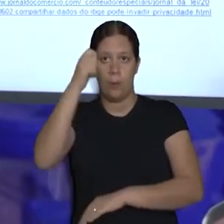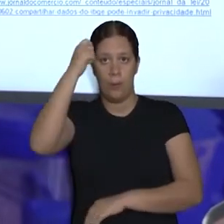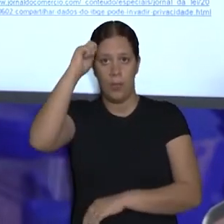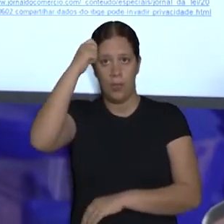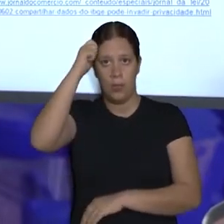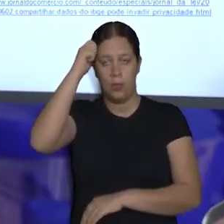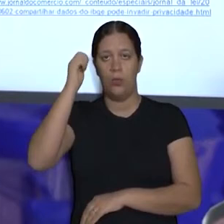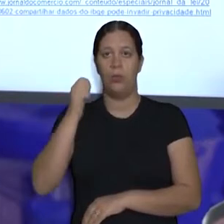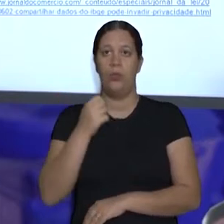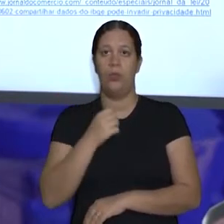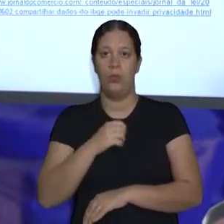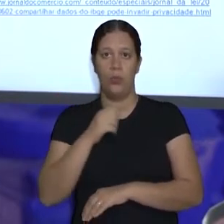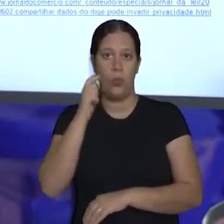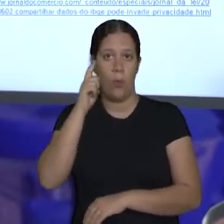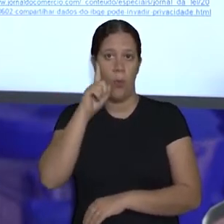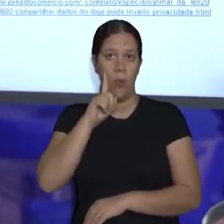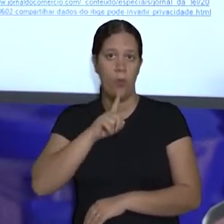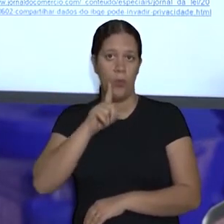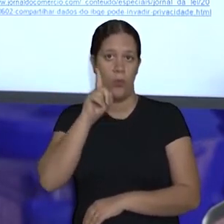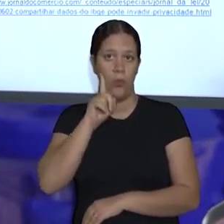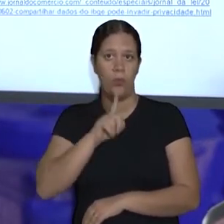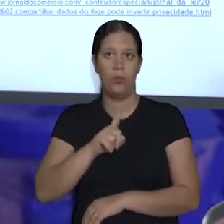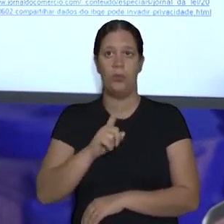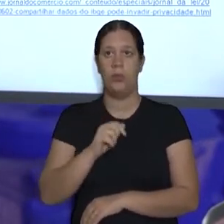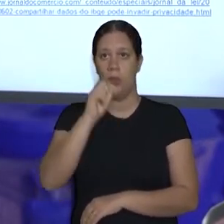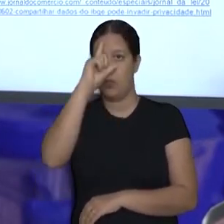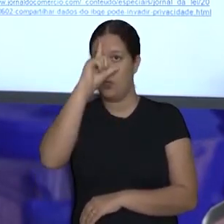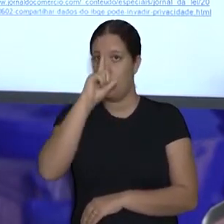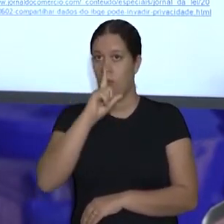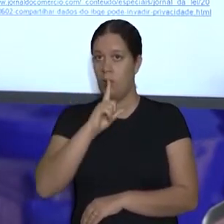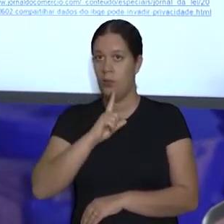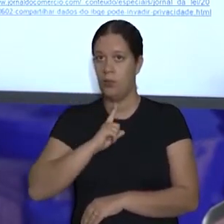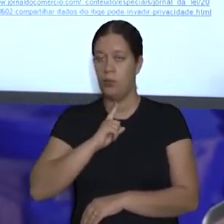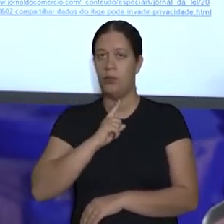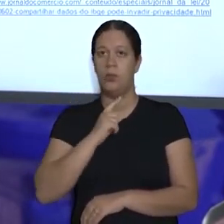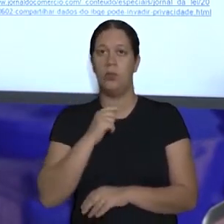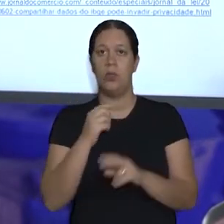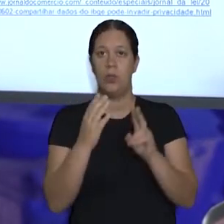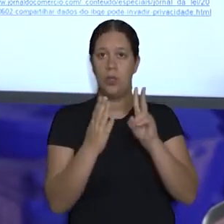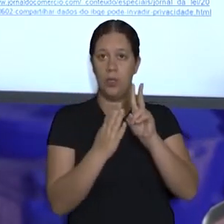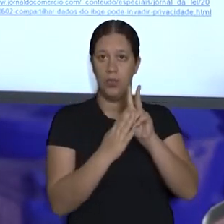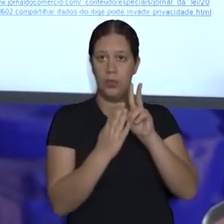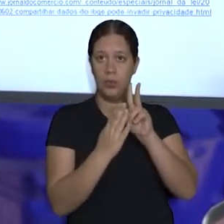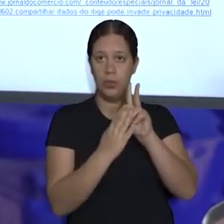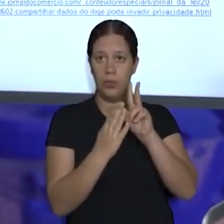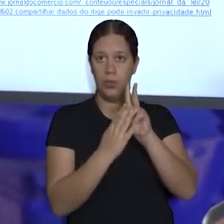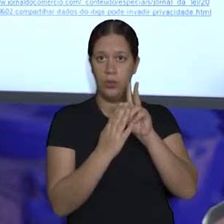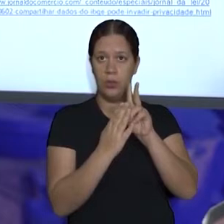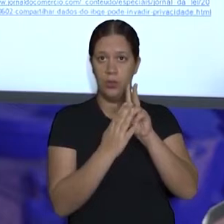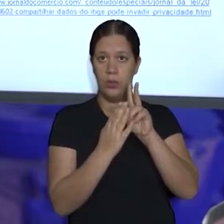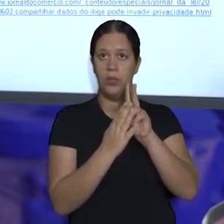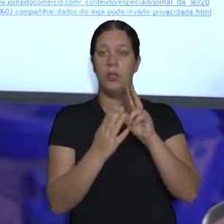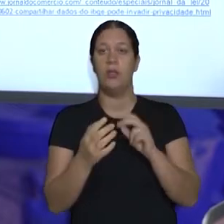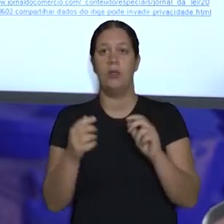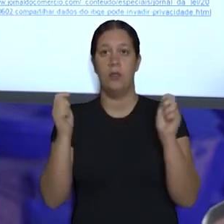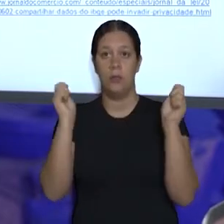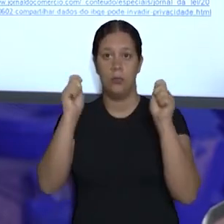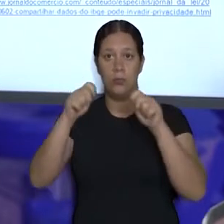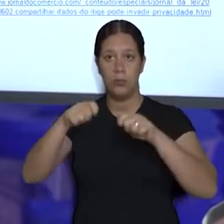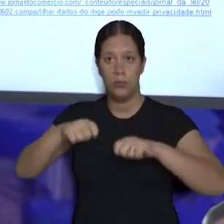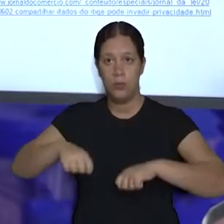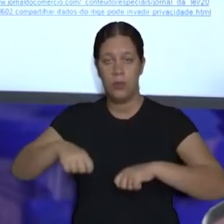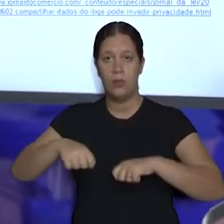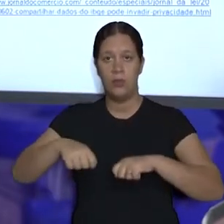pretos, pardos, amarelos e indígenas, e a possibilidade de quem não